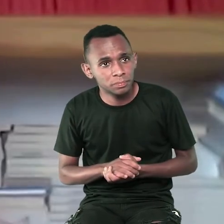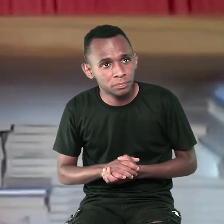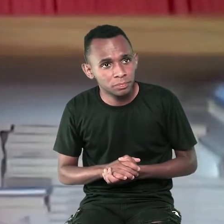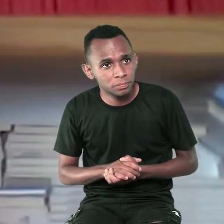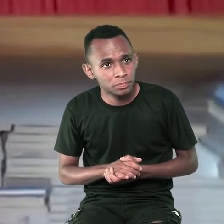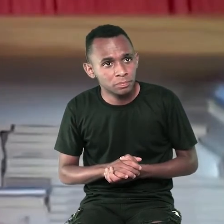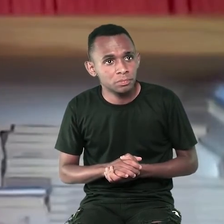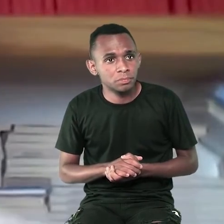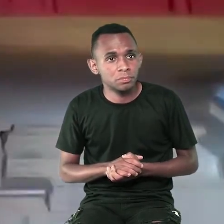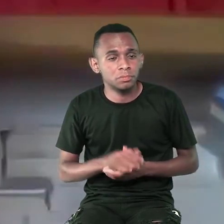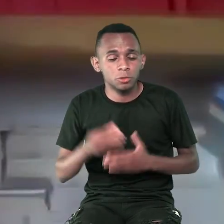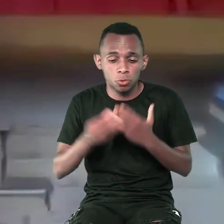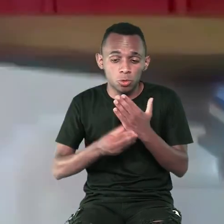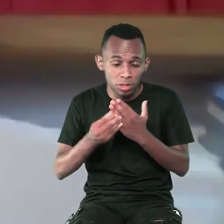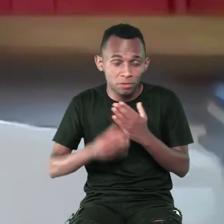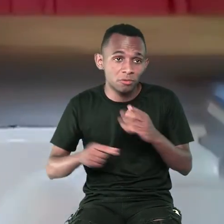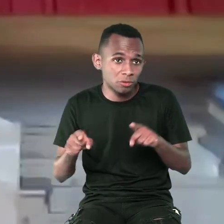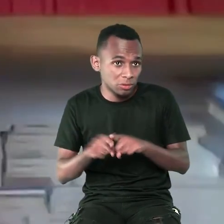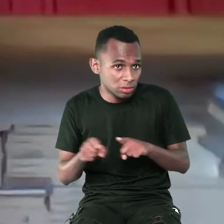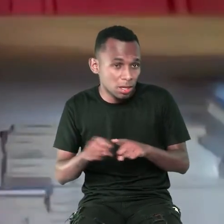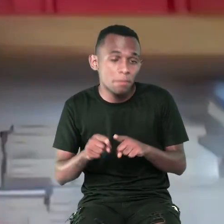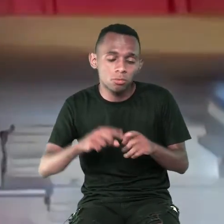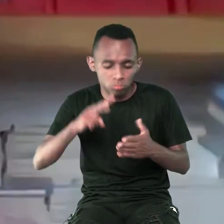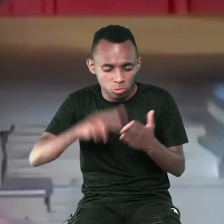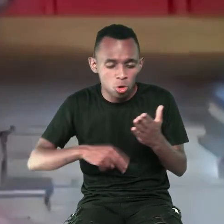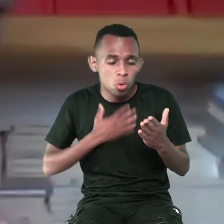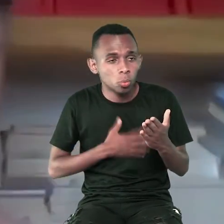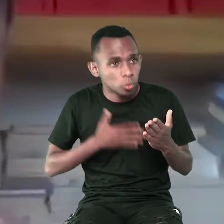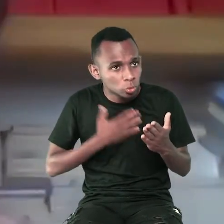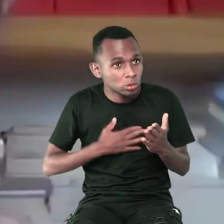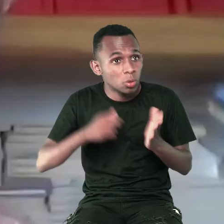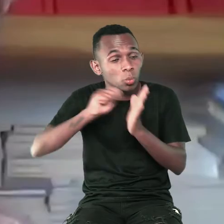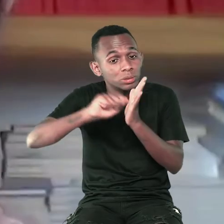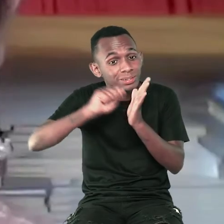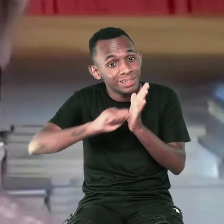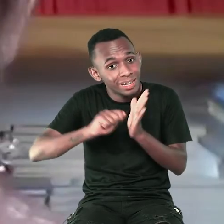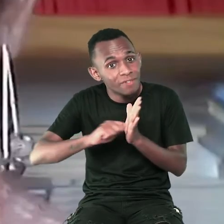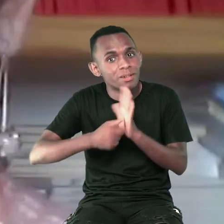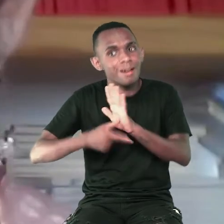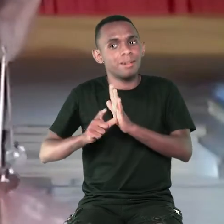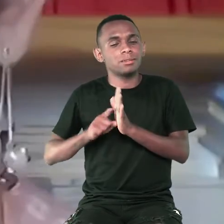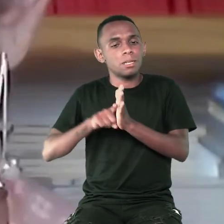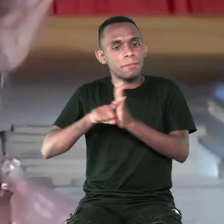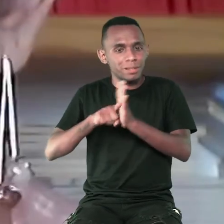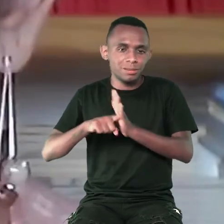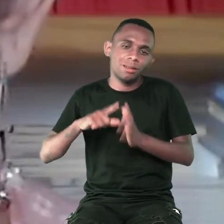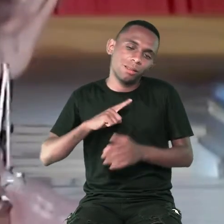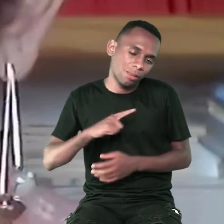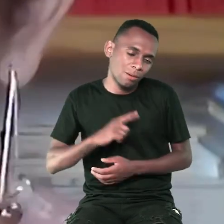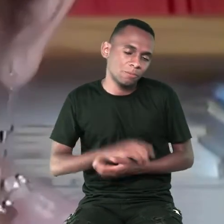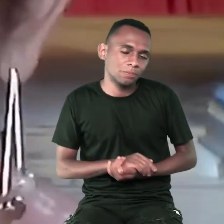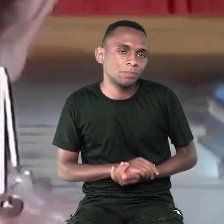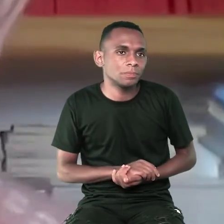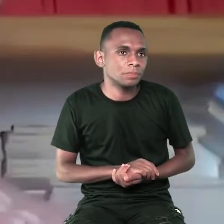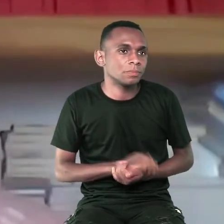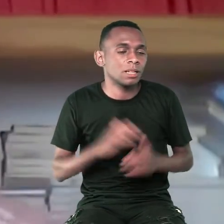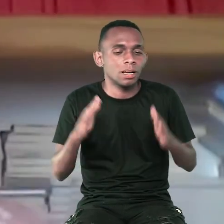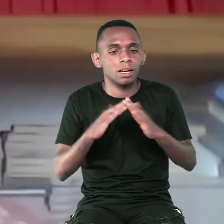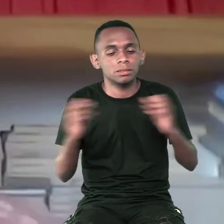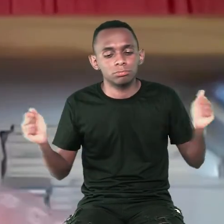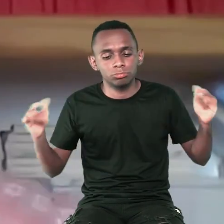Então, esse livro aqui também, esse foi um livro que eu gostei muito de ler, mas esse foi, assim, eu escrevi a partir de uma pesquisa mesmo, A Casa dos